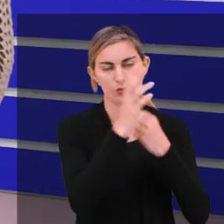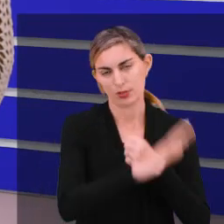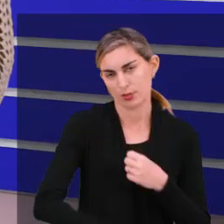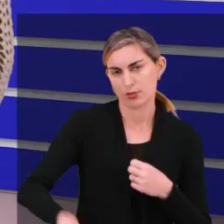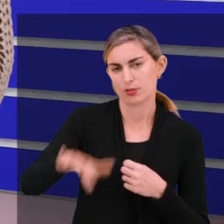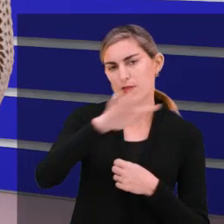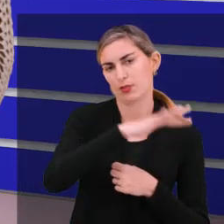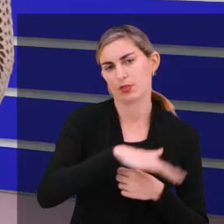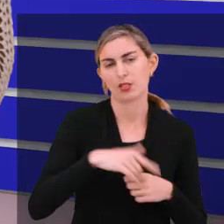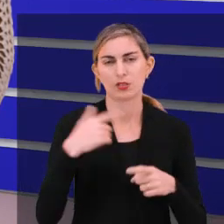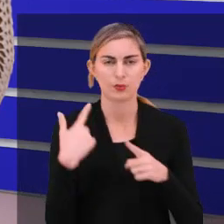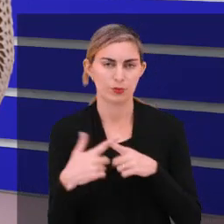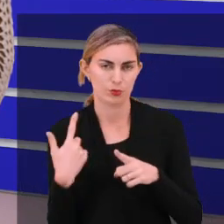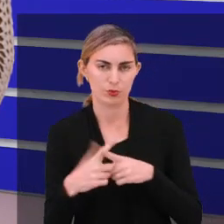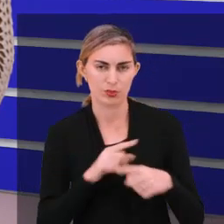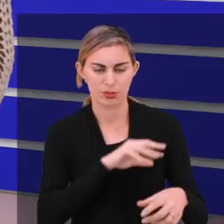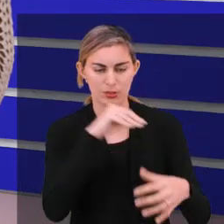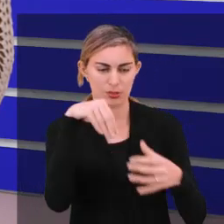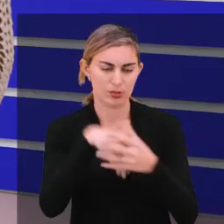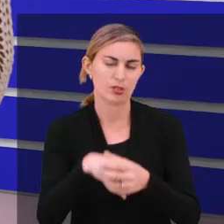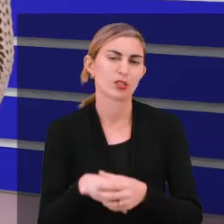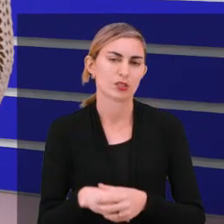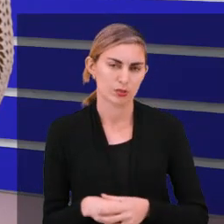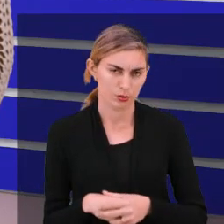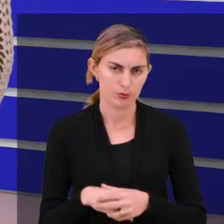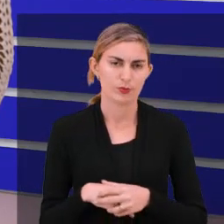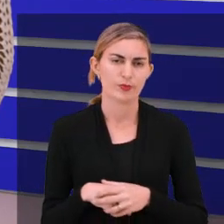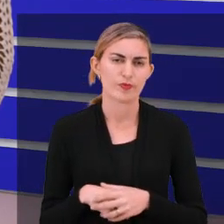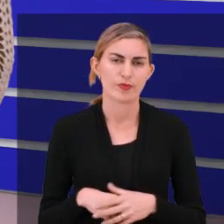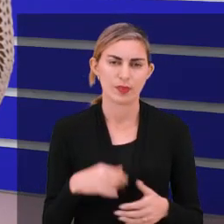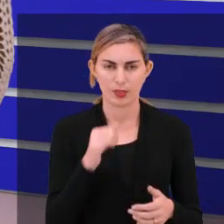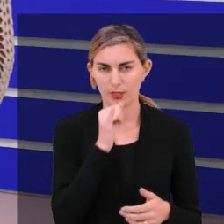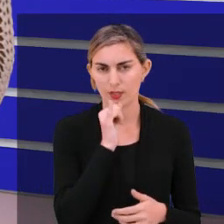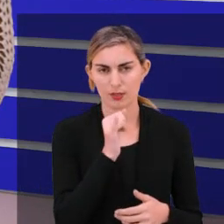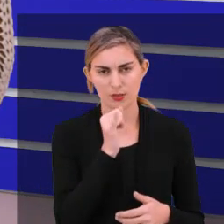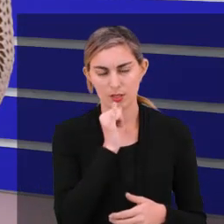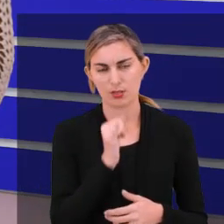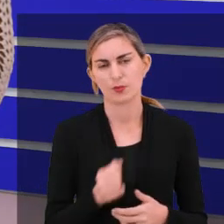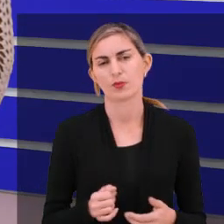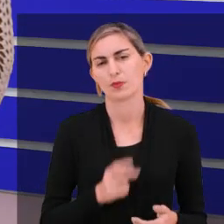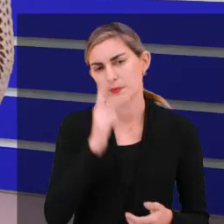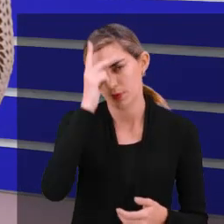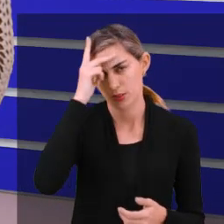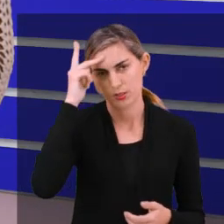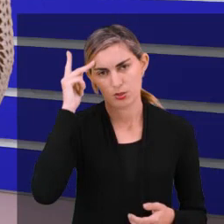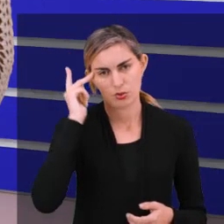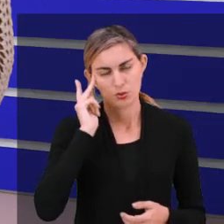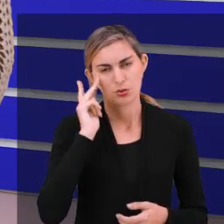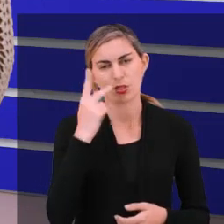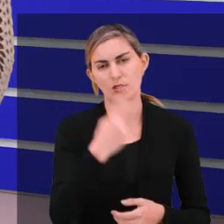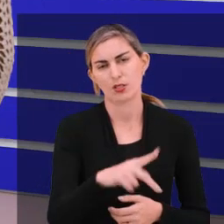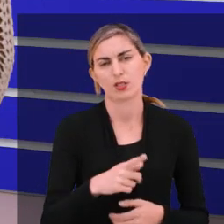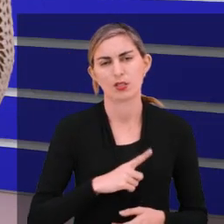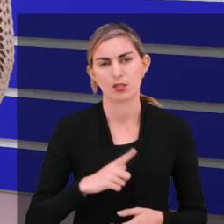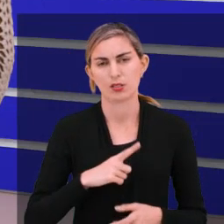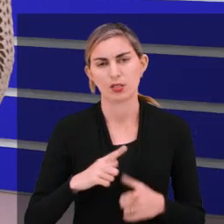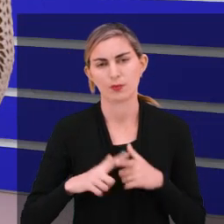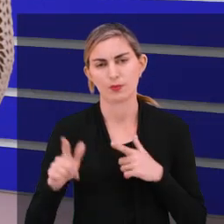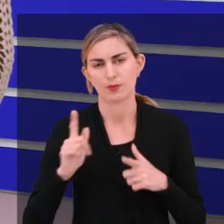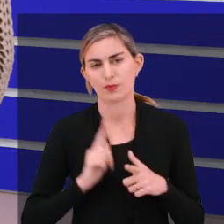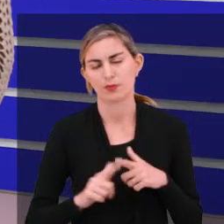sociedade pode ter. Porque se dentro da organização eu tenho, por exemplo, uma pessoa que ela